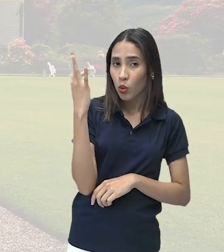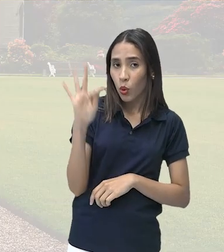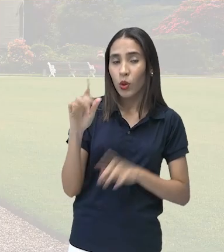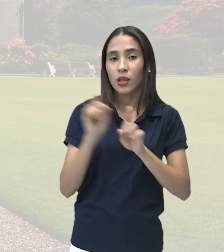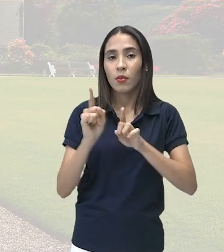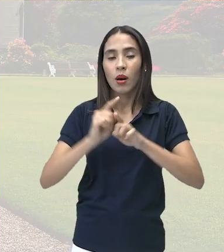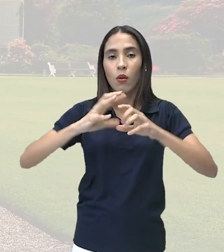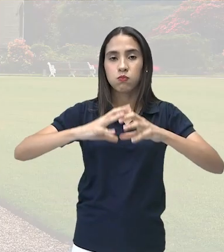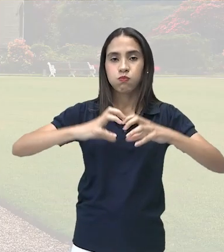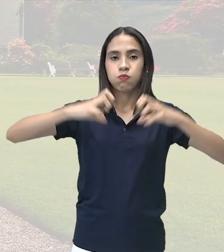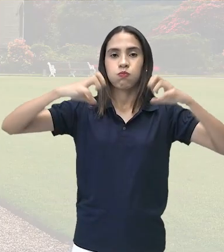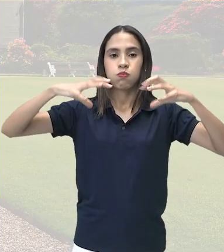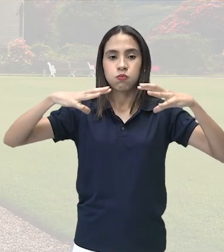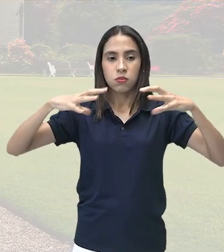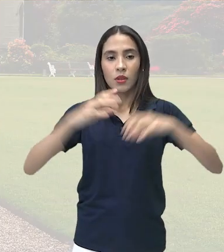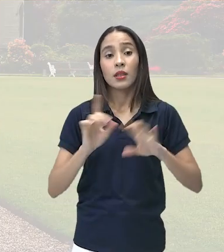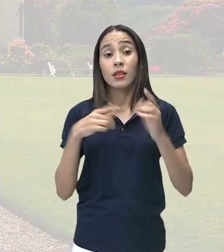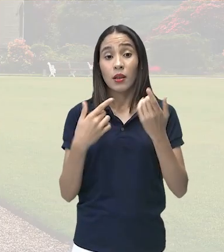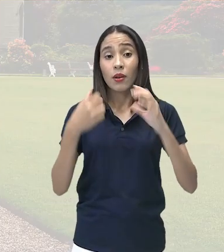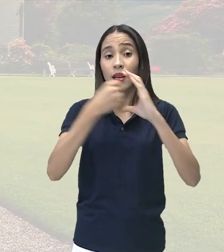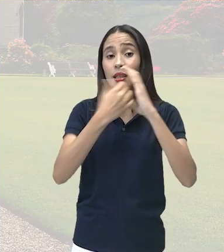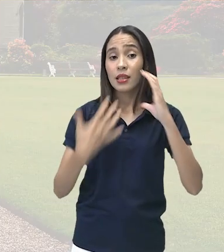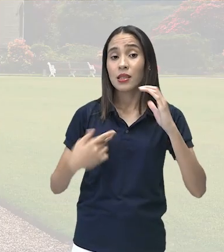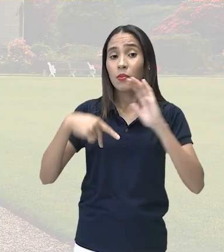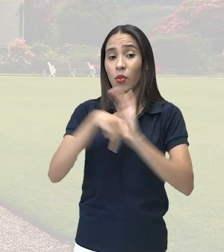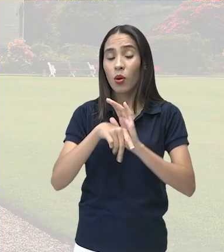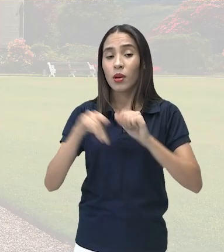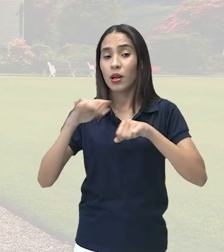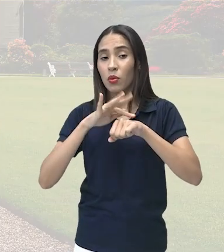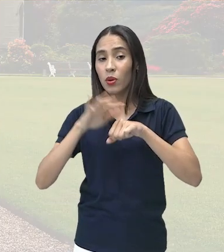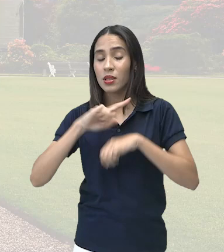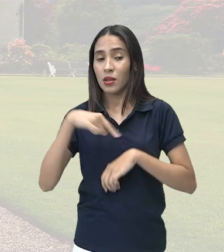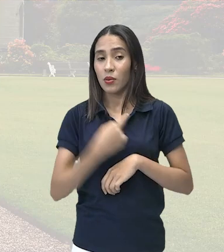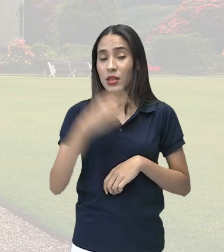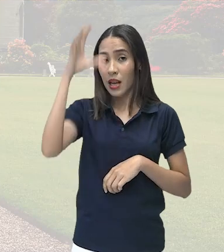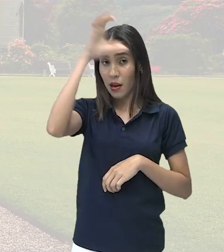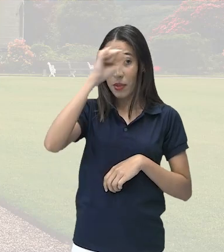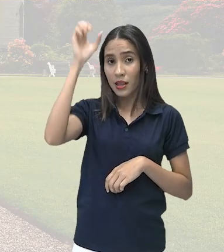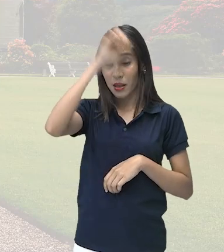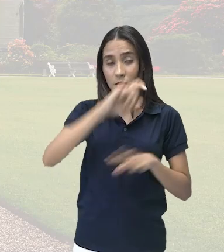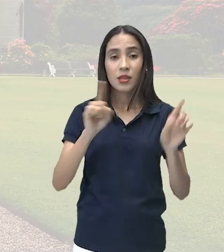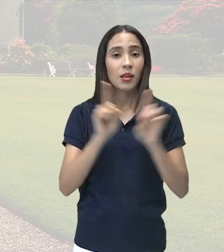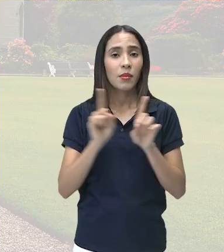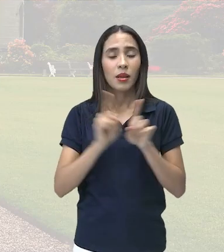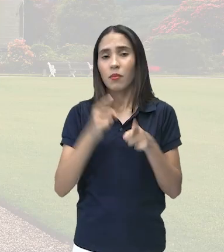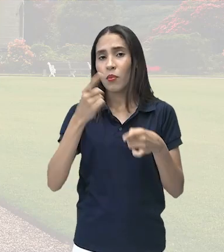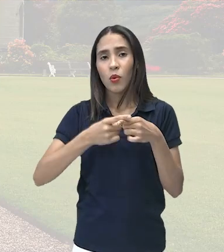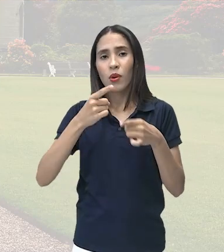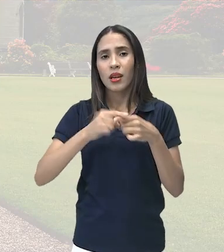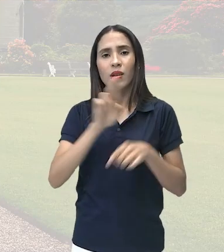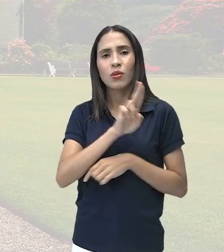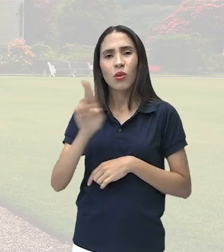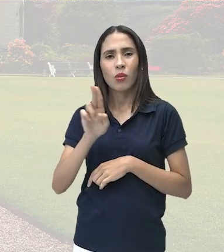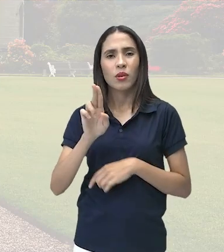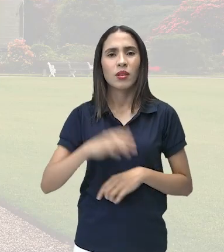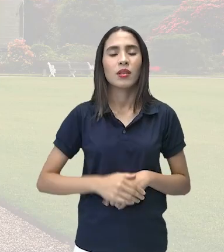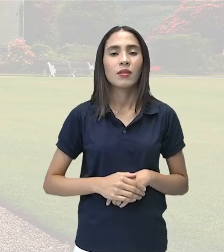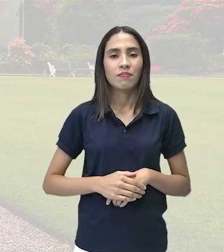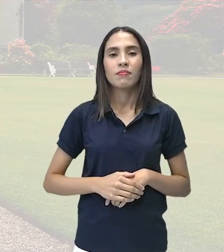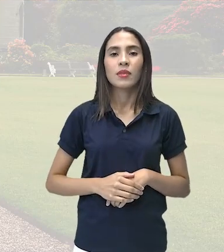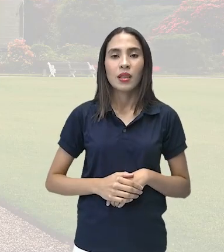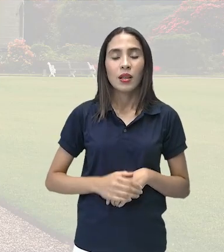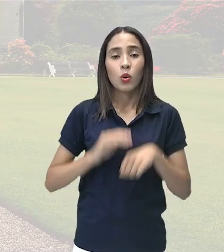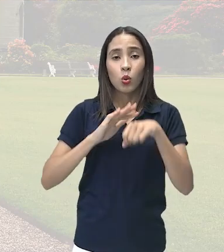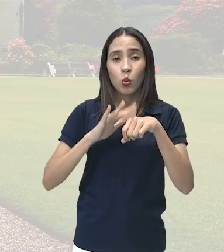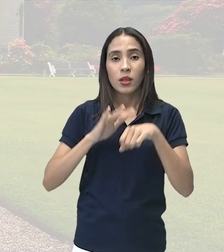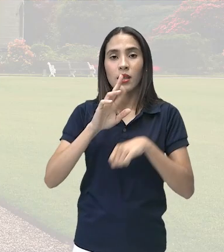inchaço. Então, essas são as características dessa doença e nós aprendemos um pouco mais dela e o porquê que ela é chamada de doença